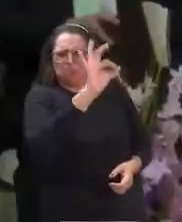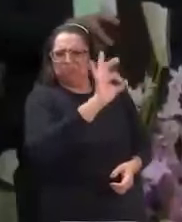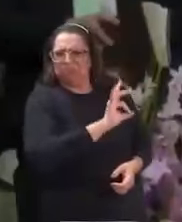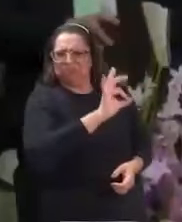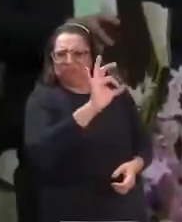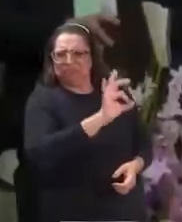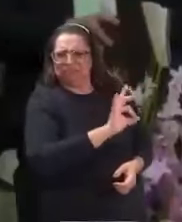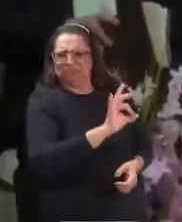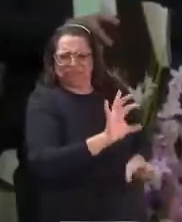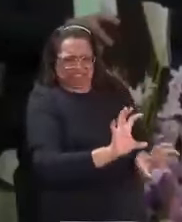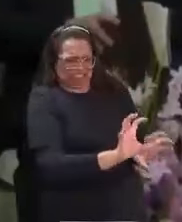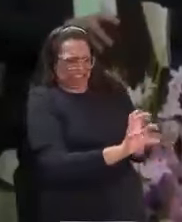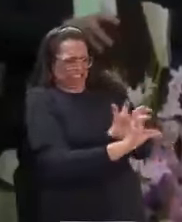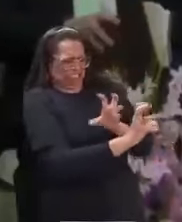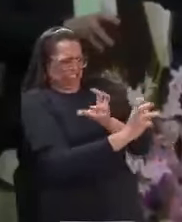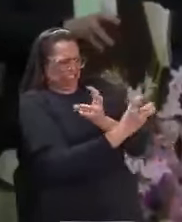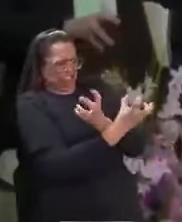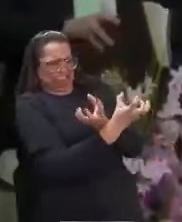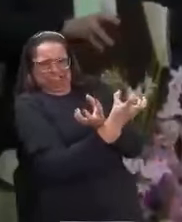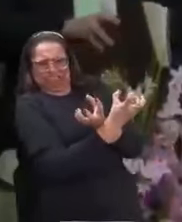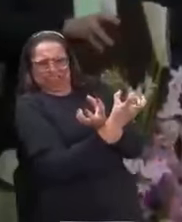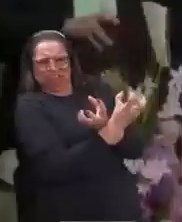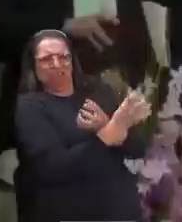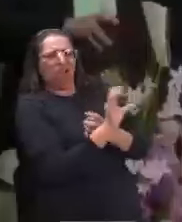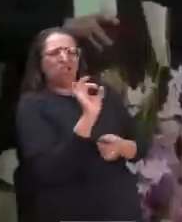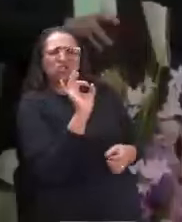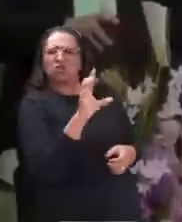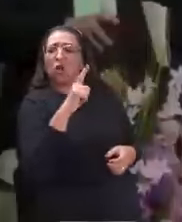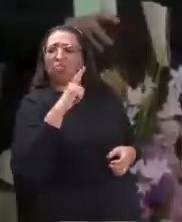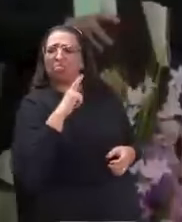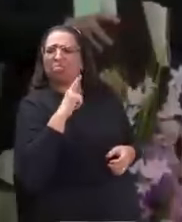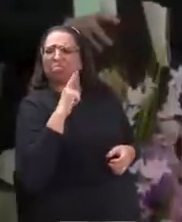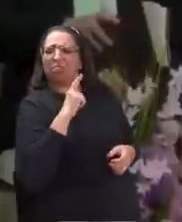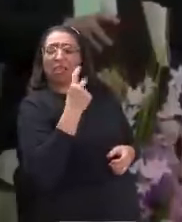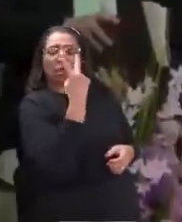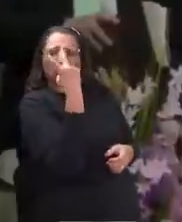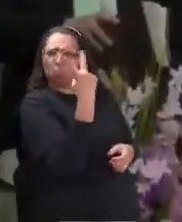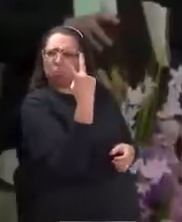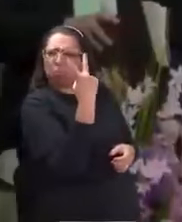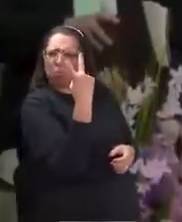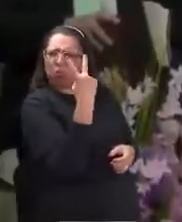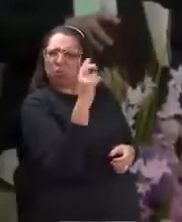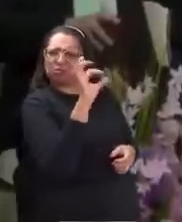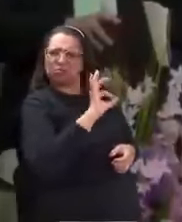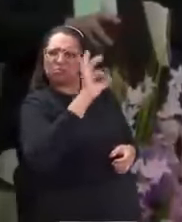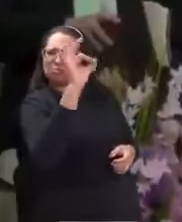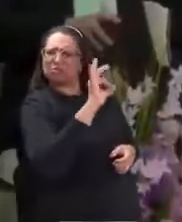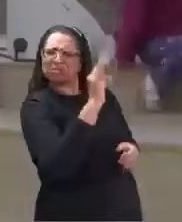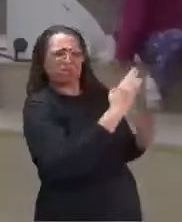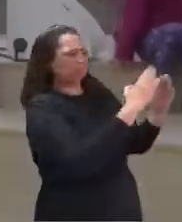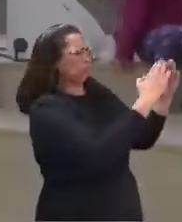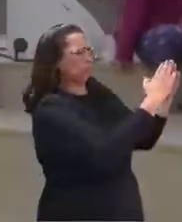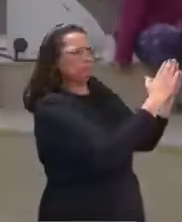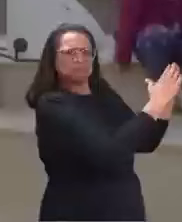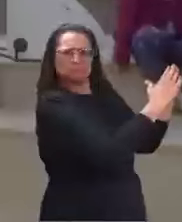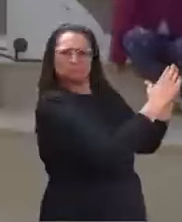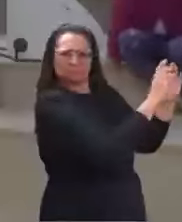2% habitação só resta 2% para sobreviver com